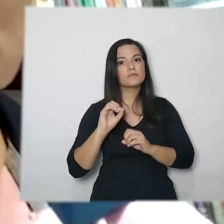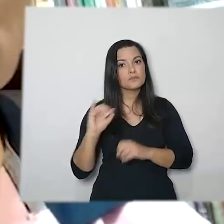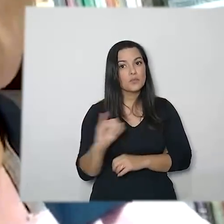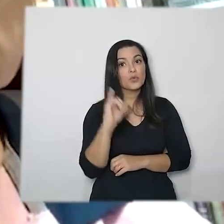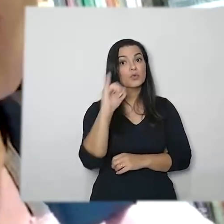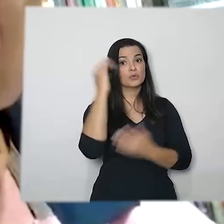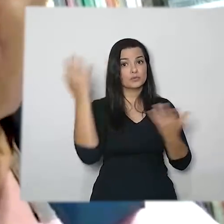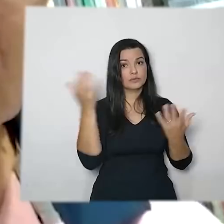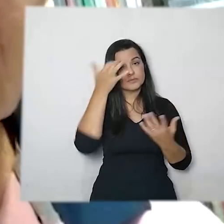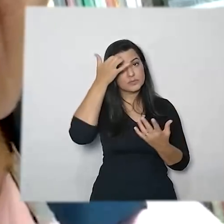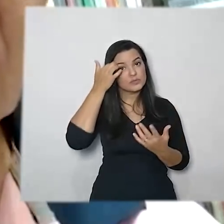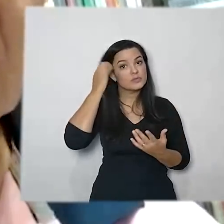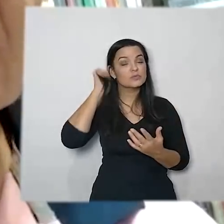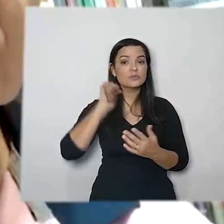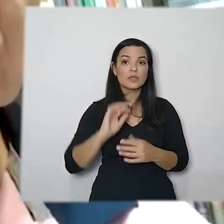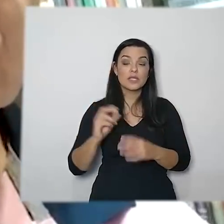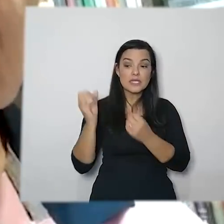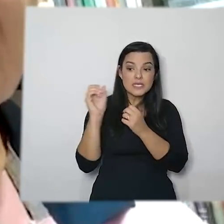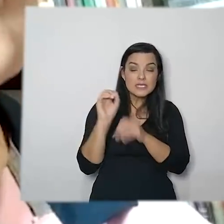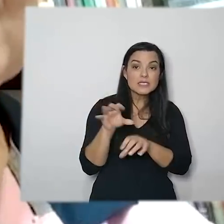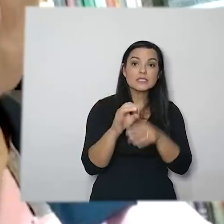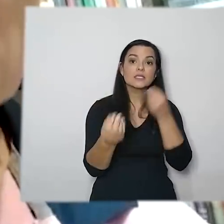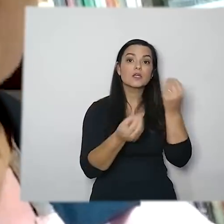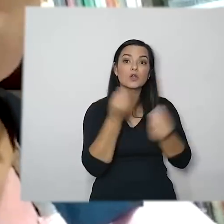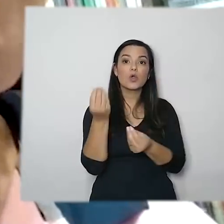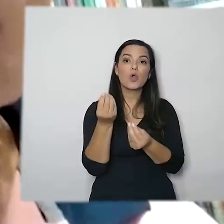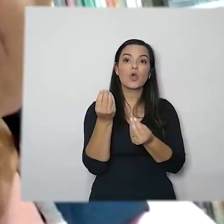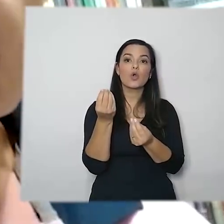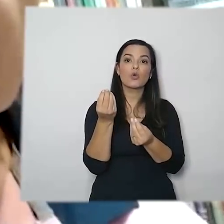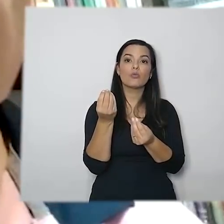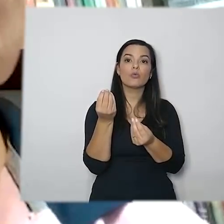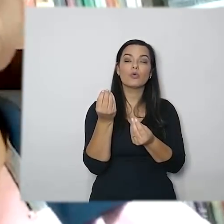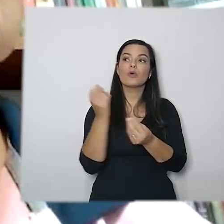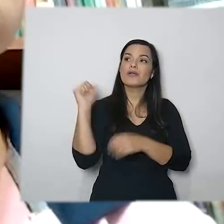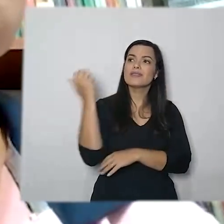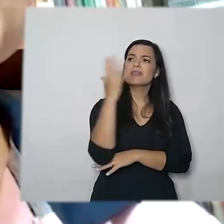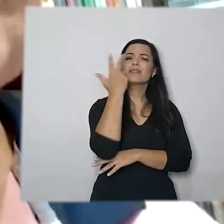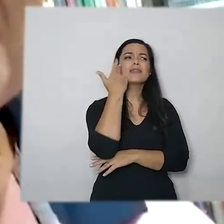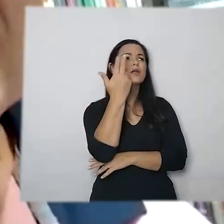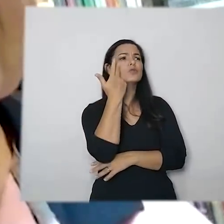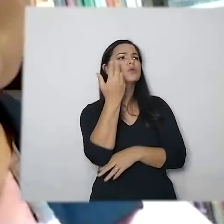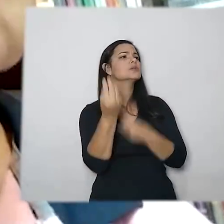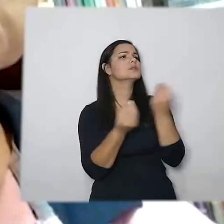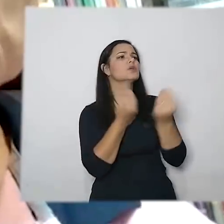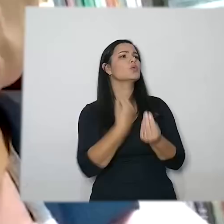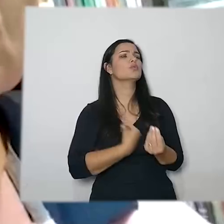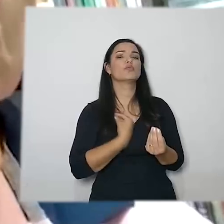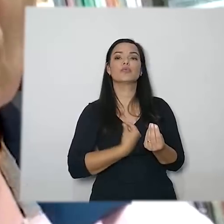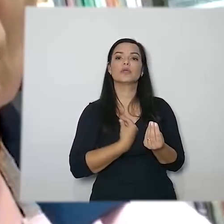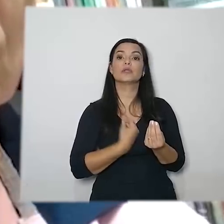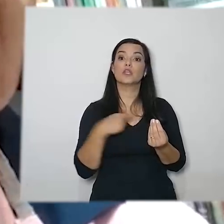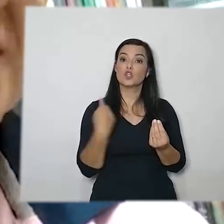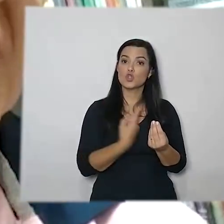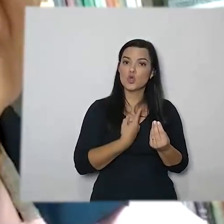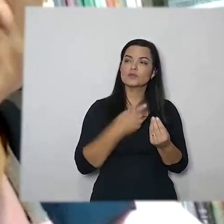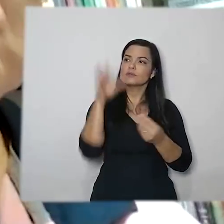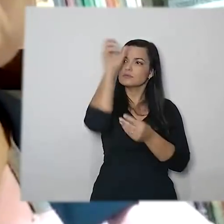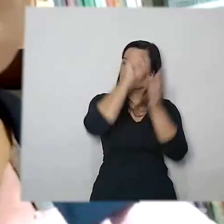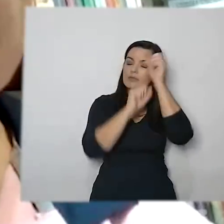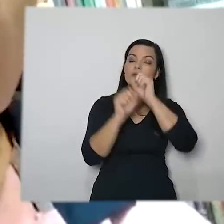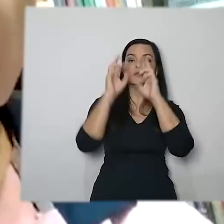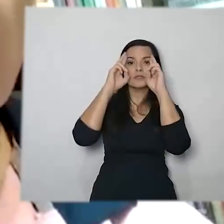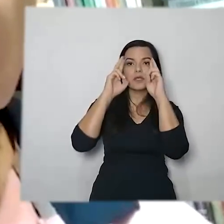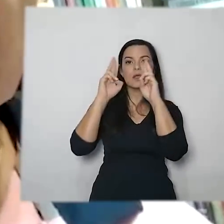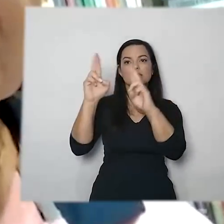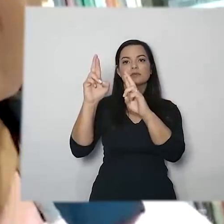aprender como que a natureza funciona e como é importante que a gente respeite todas as relações